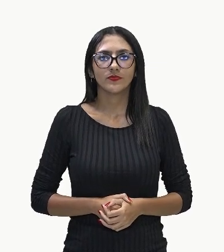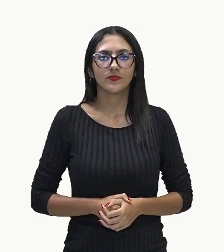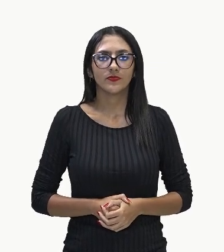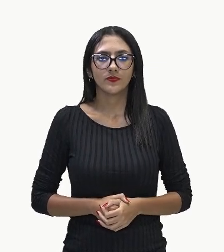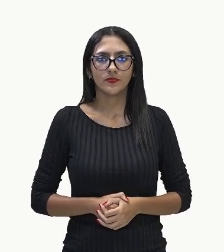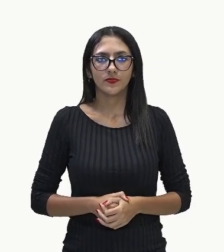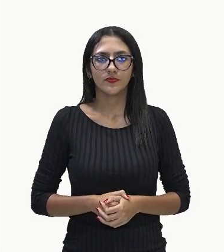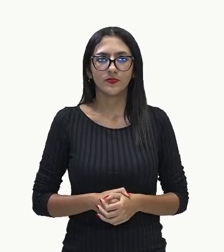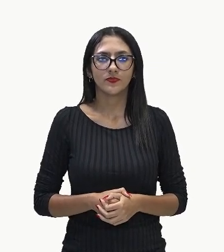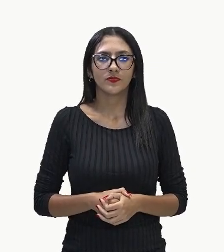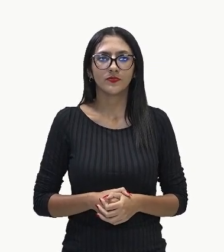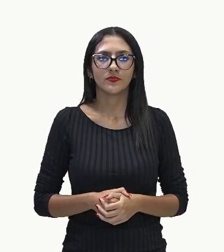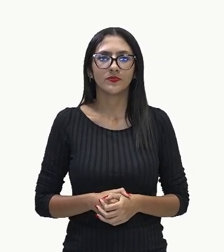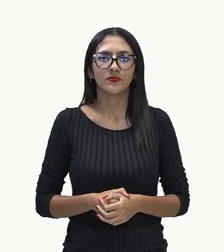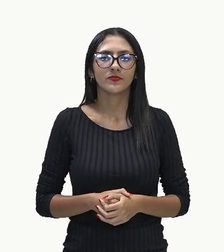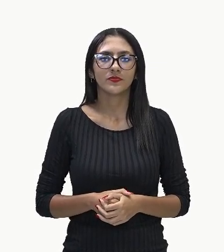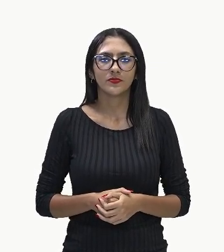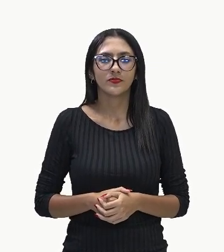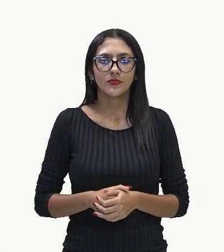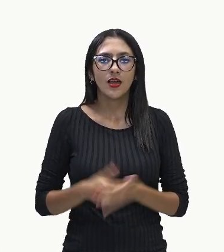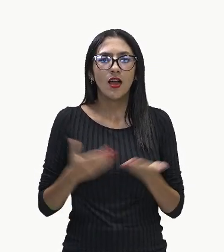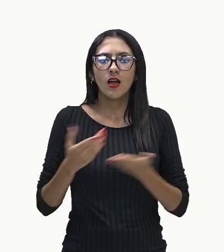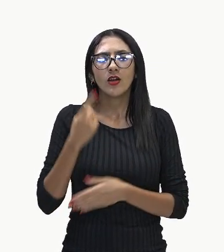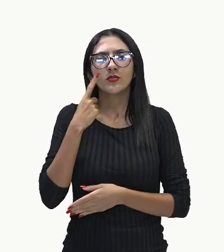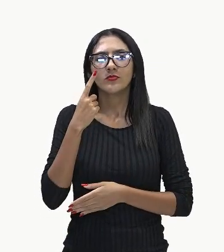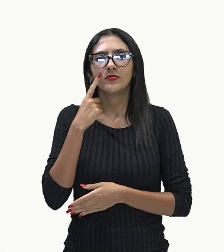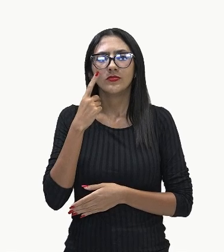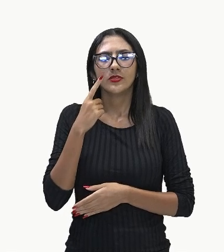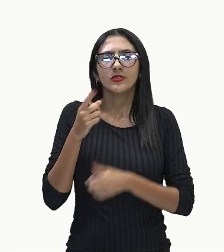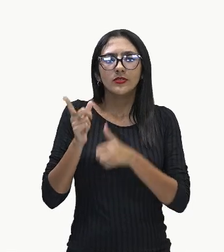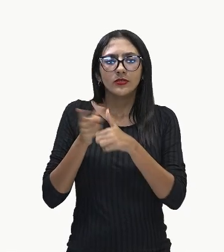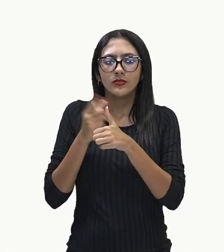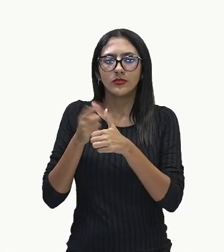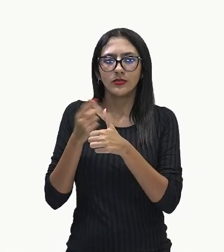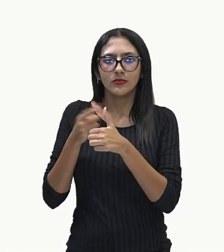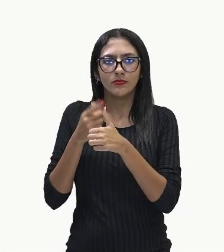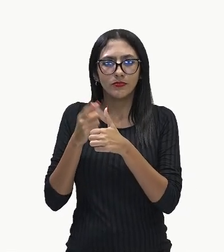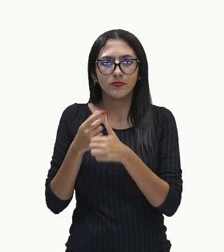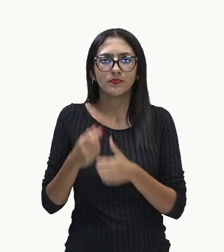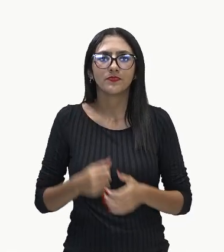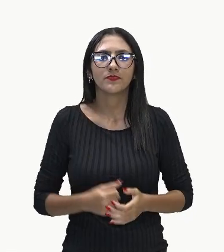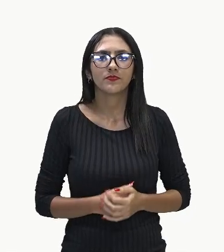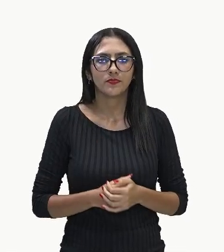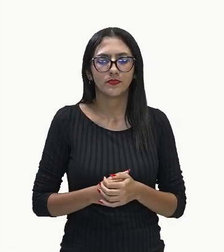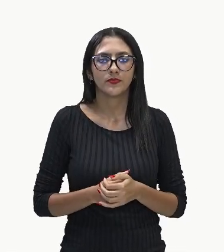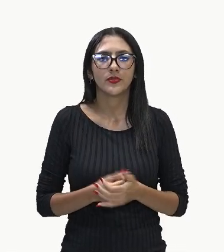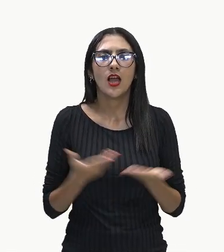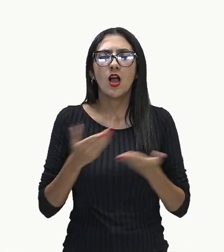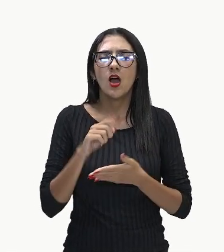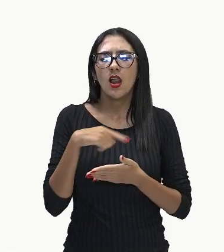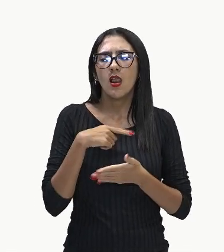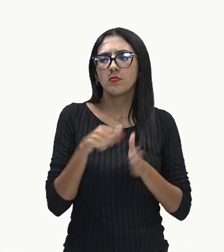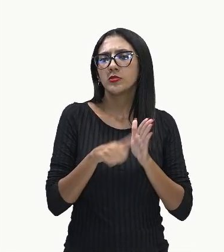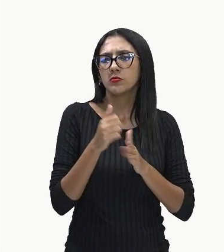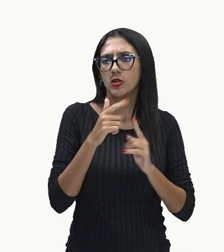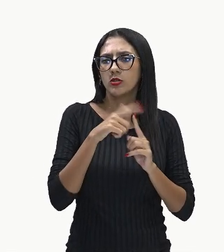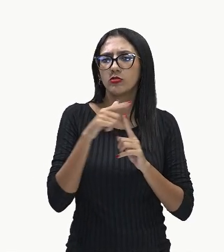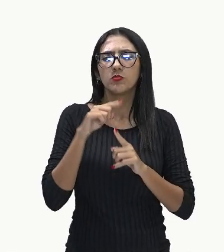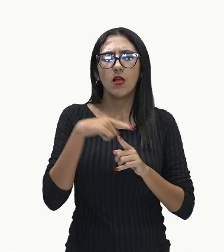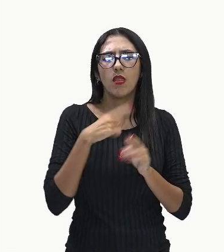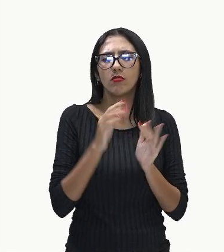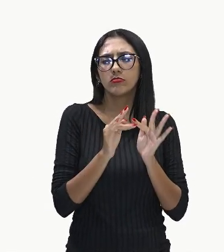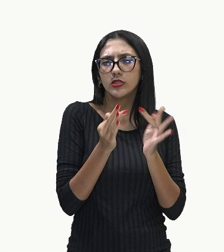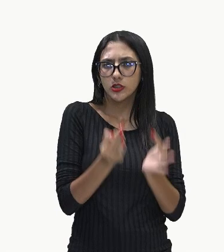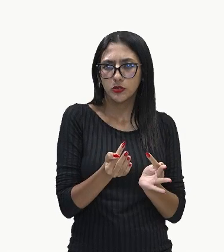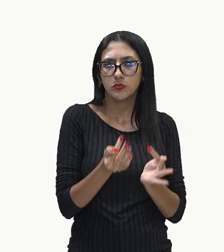E aí, vamos aqui ver o primeiro método, né, de amostragem, que é a amostra casual